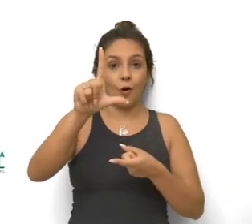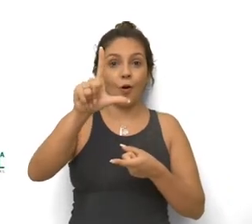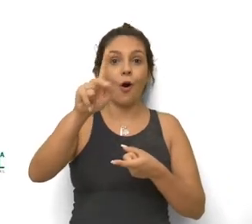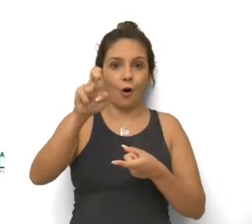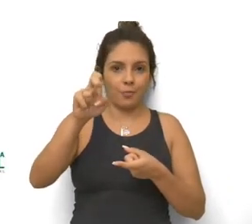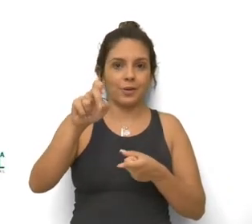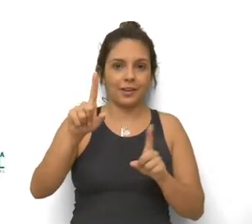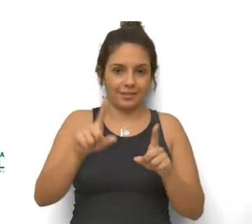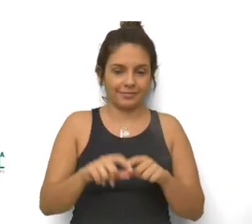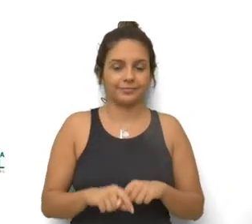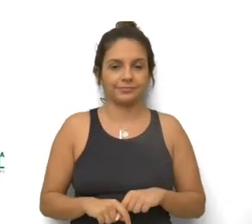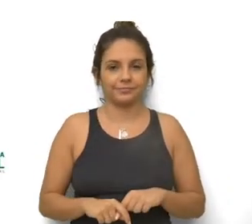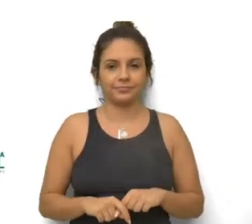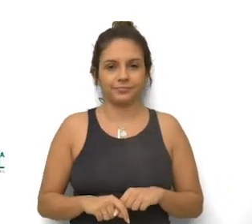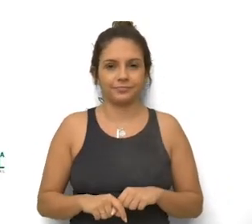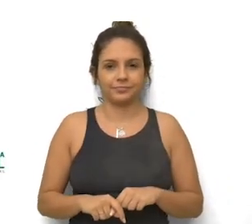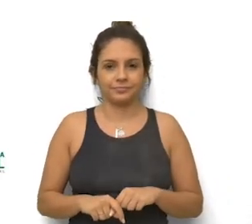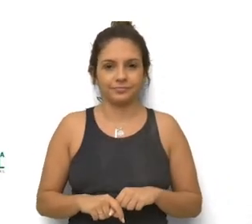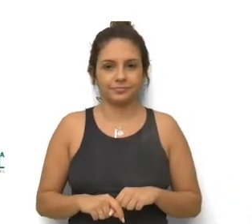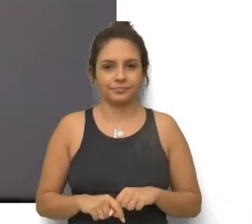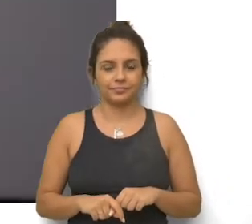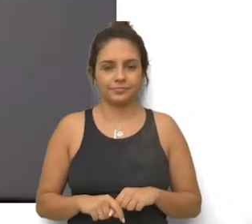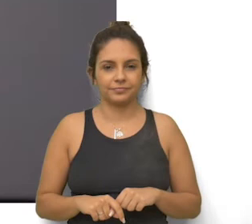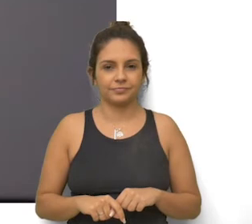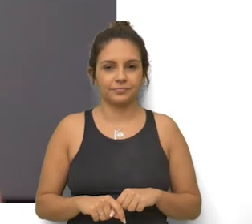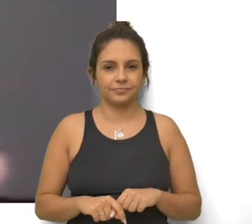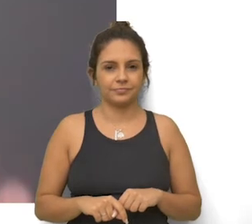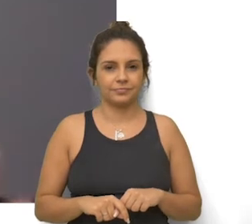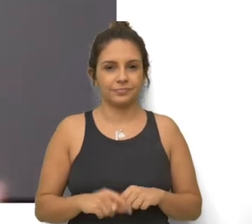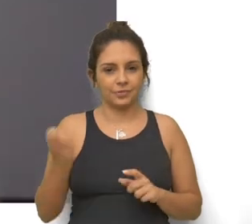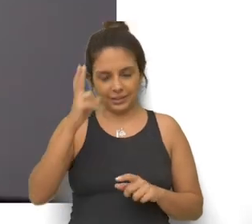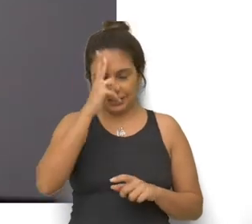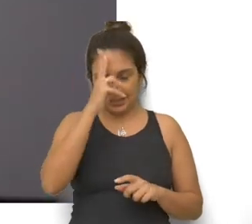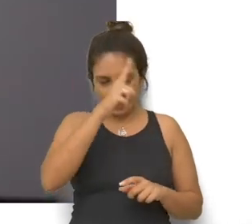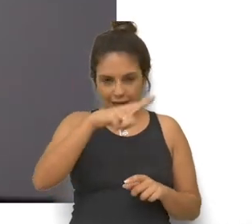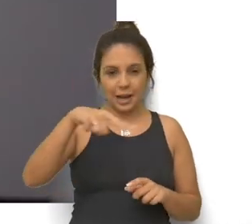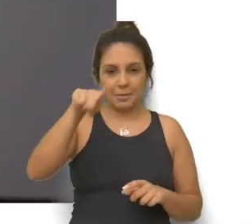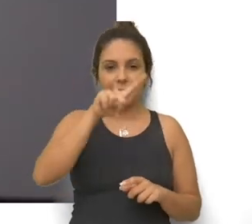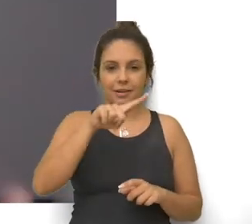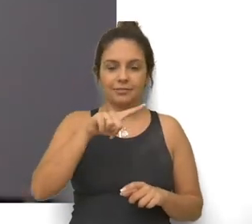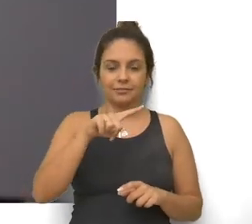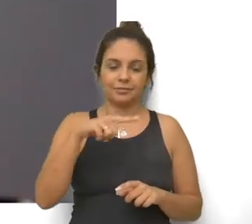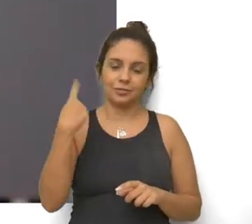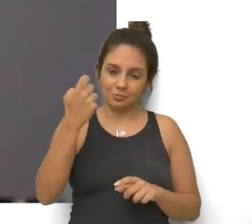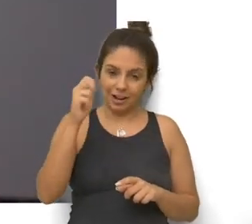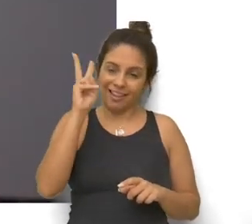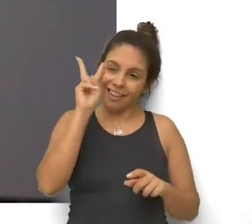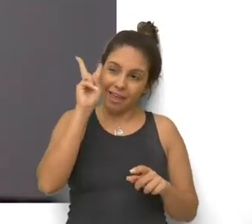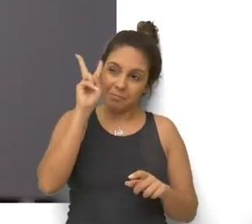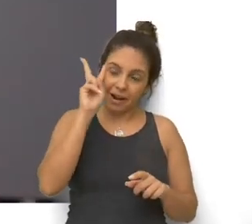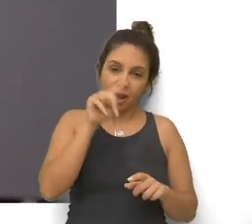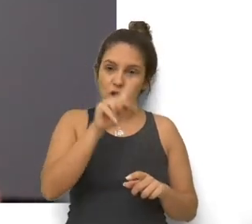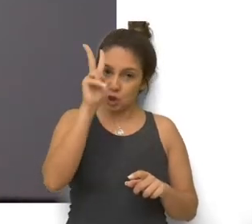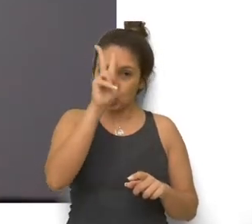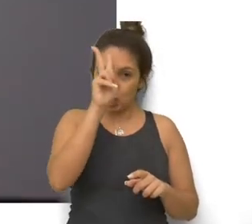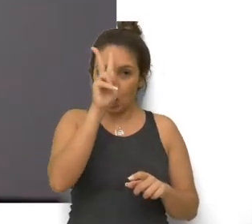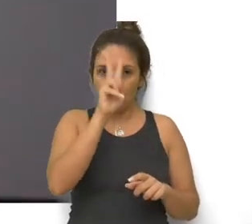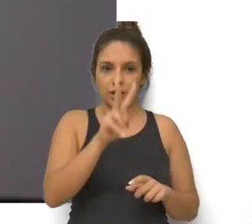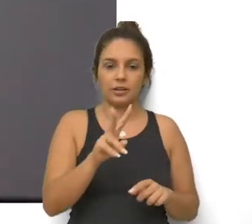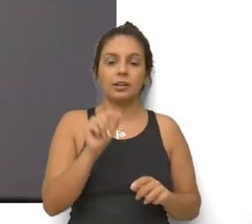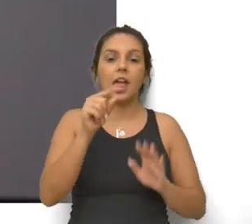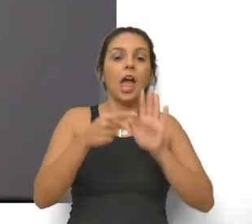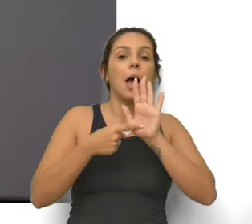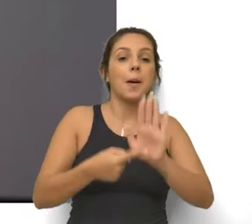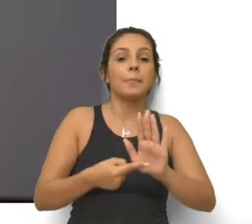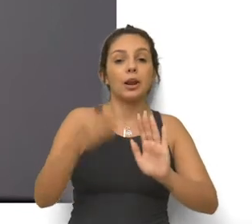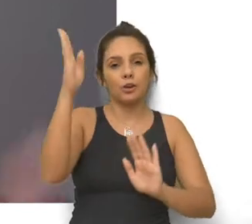o Carlos Lacerda, com quem a Bishop trabalhava. Então, eu quis lembrar isso para a gente saber quem